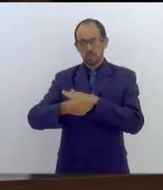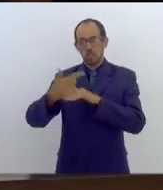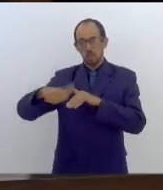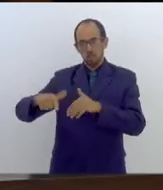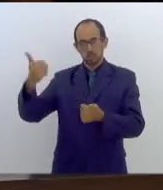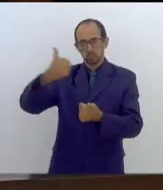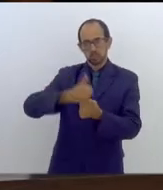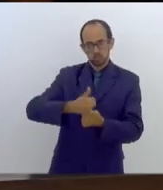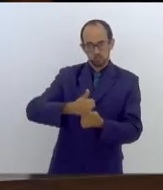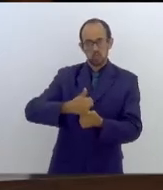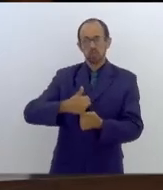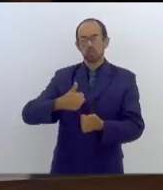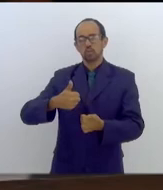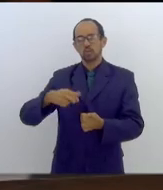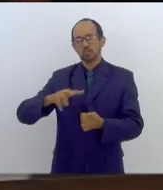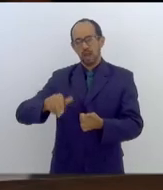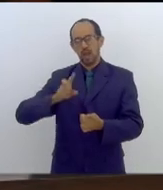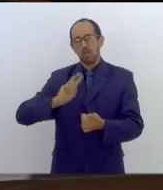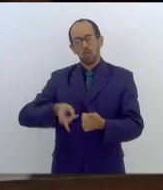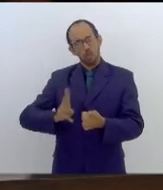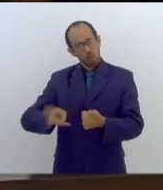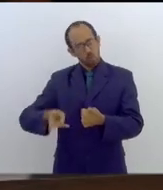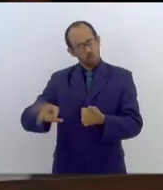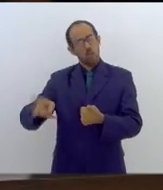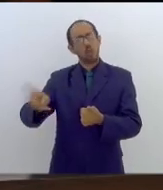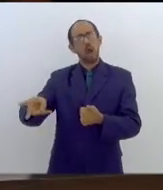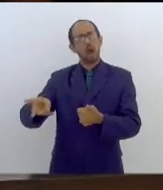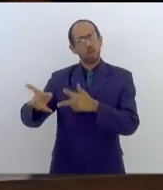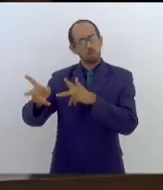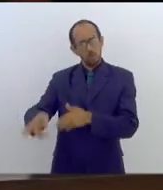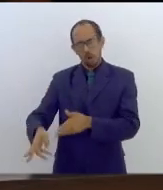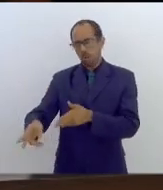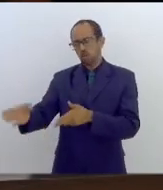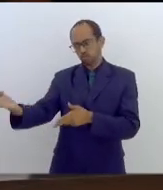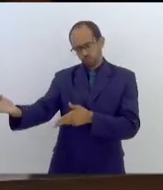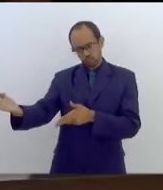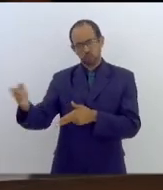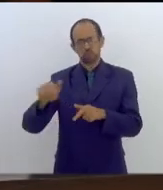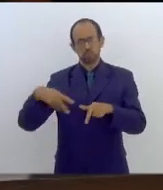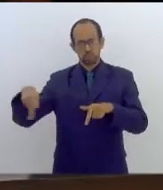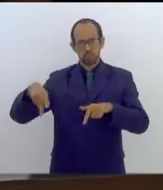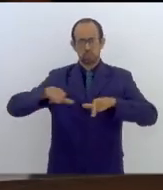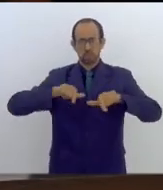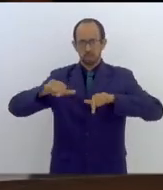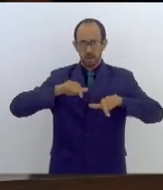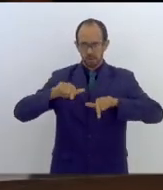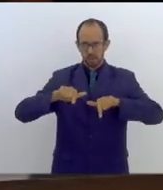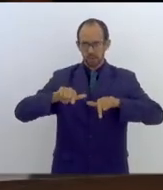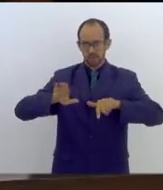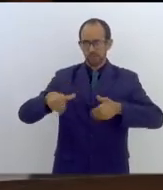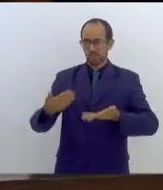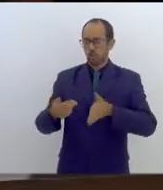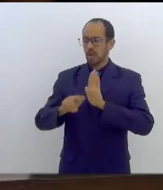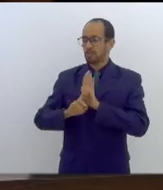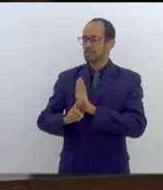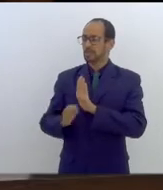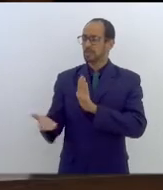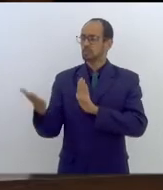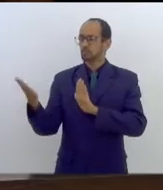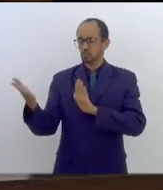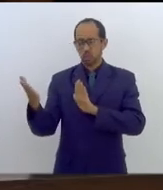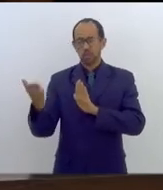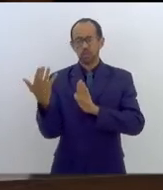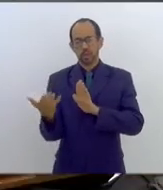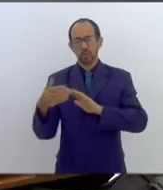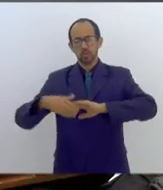vai prosseguir na mesma linha como vossa excelência então na sua pessoa eu quero saudar todos os